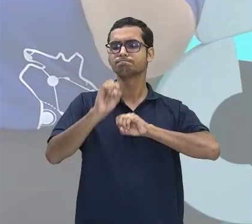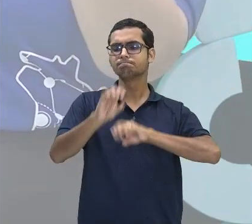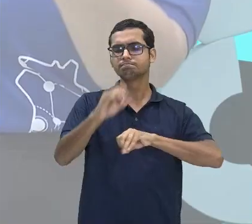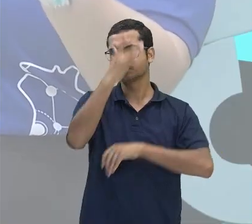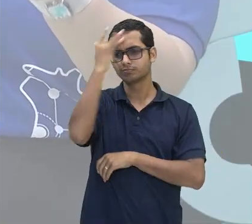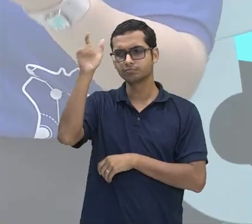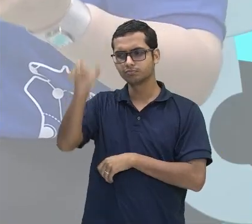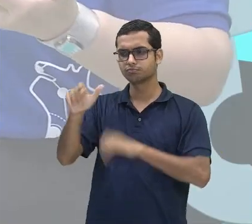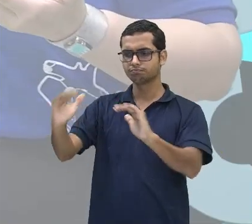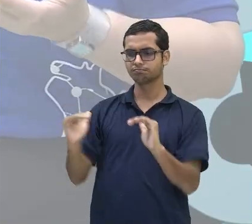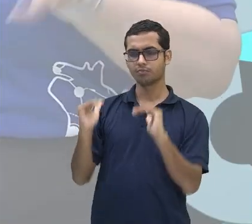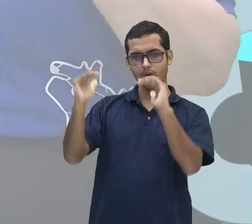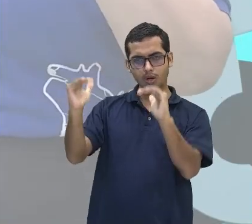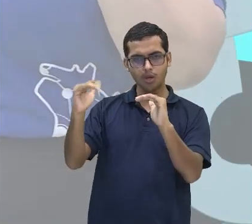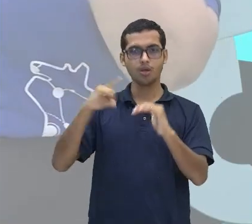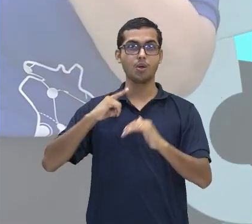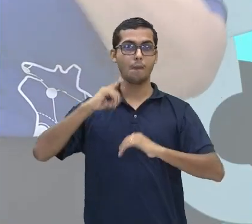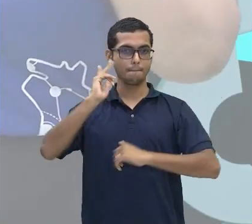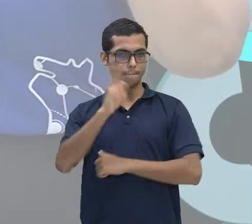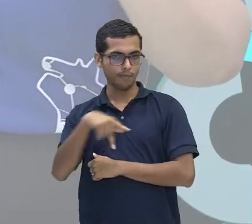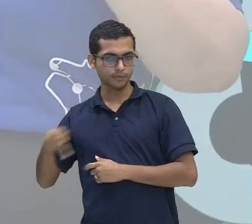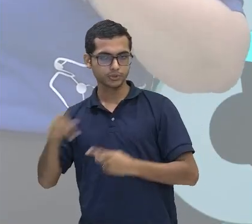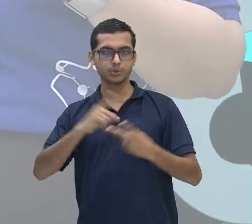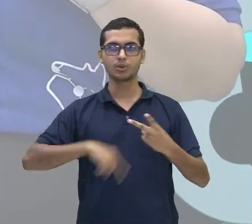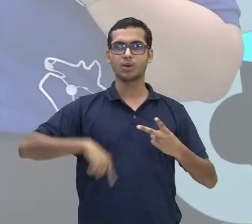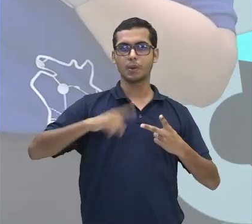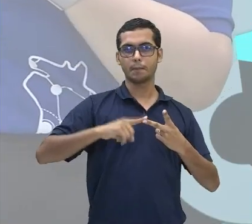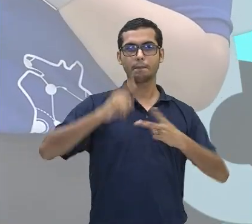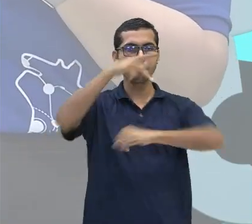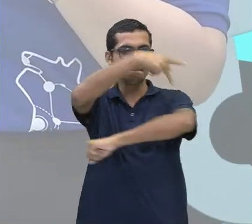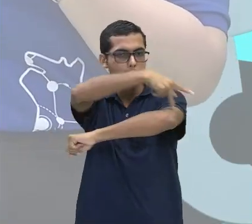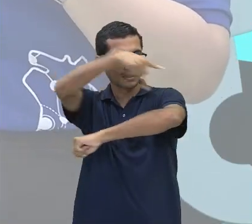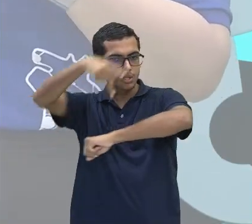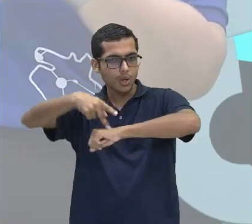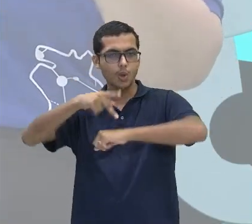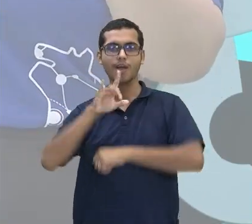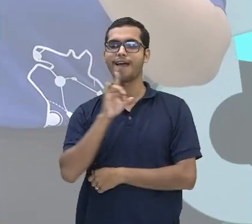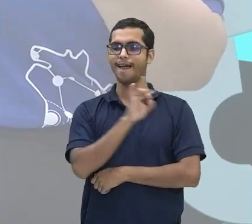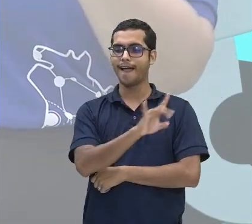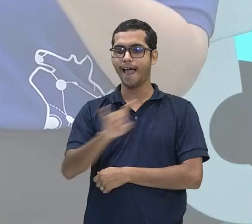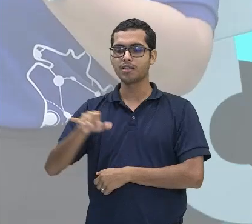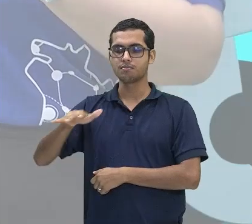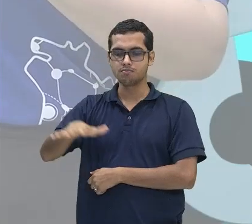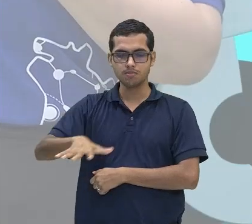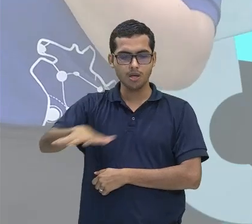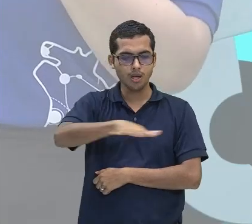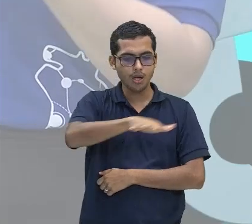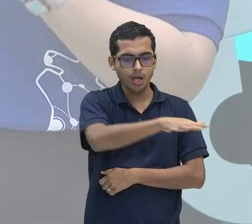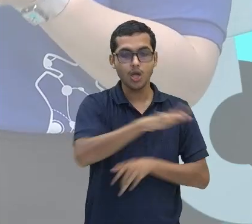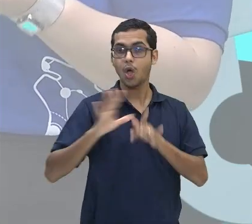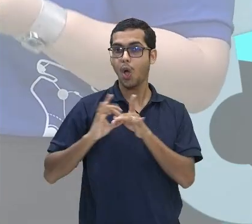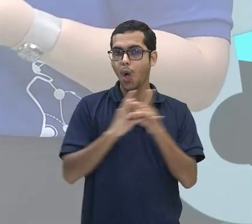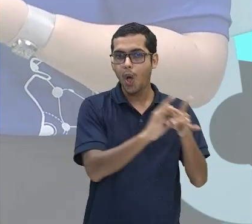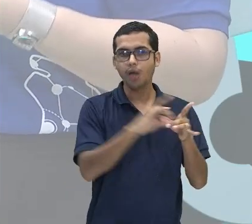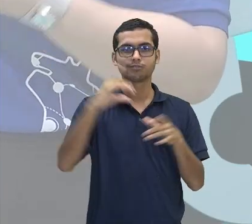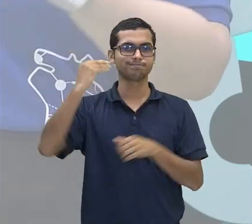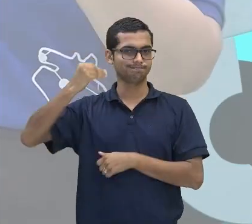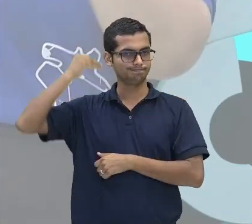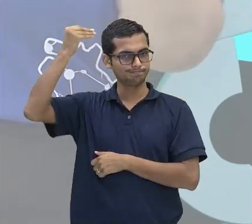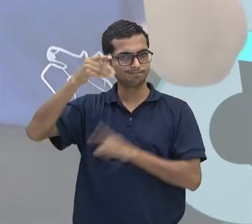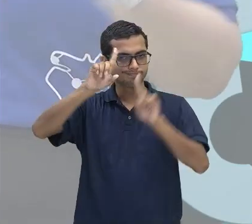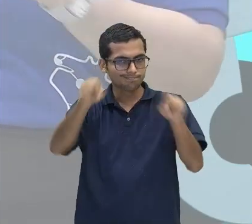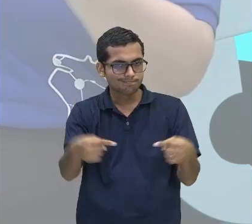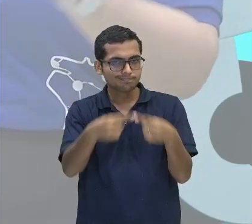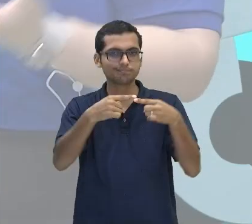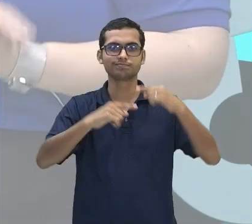autoridade? Professores, pedagogos, enfim, cada contexto vai ter a autoridade relacionada ali à experiência